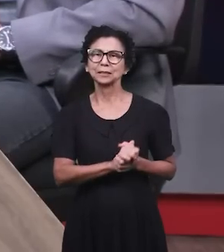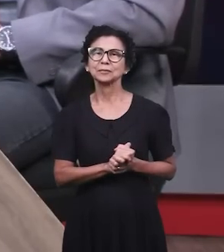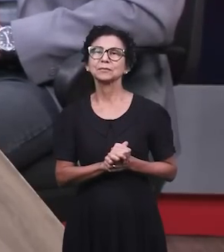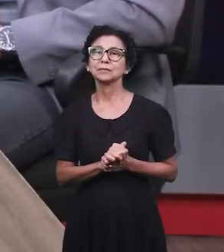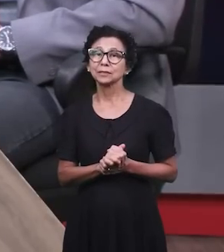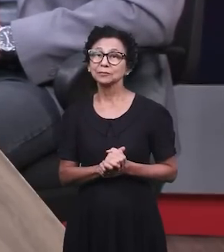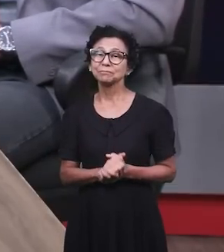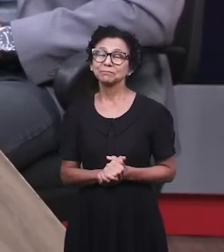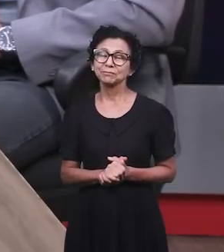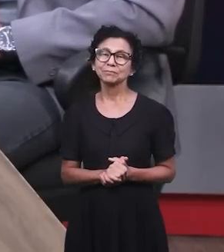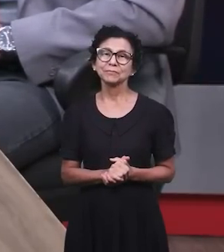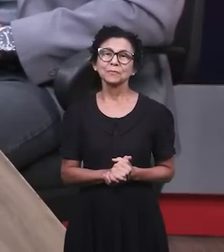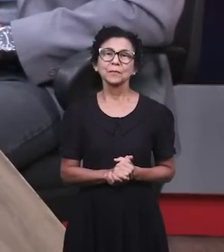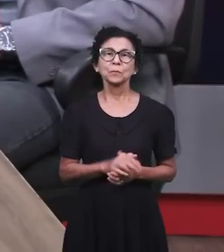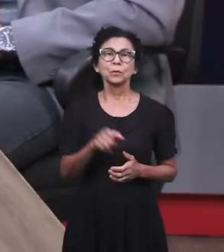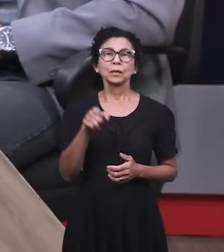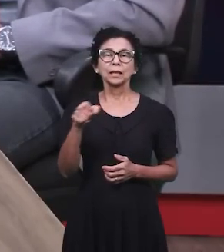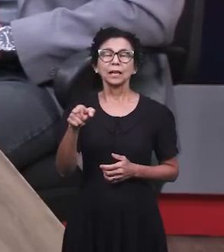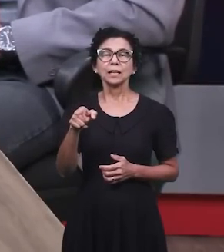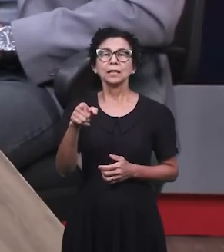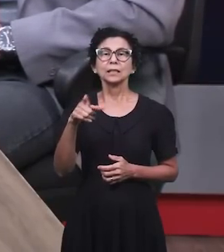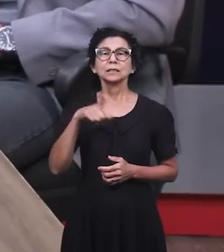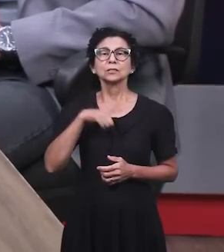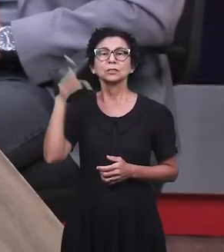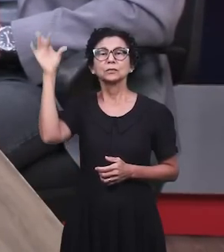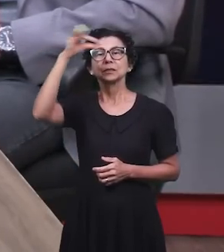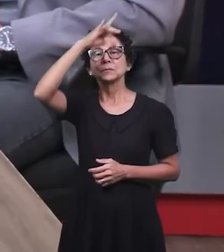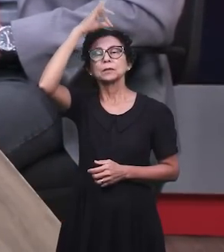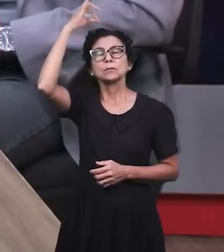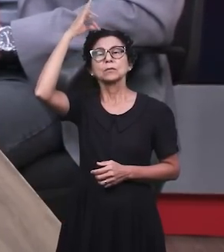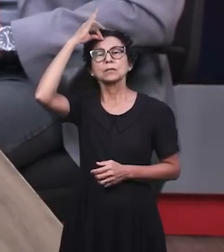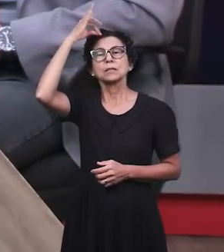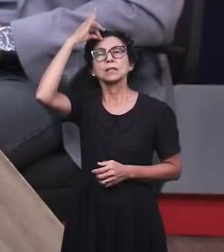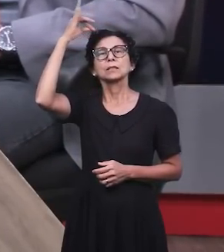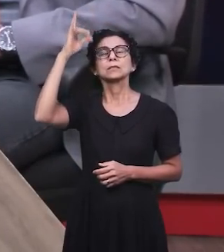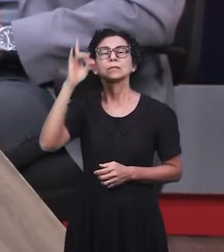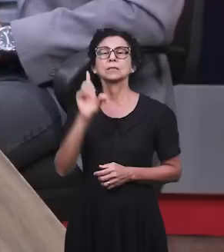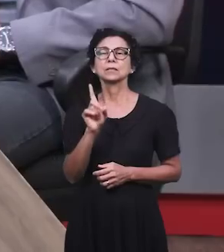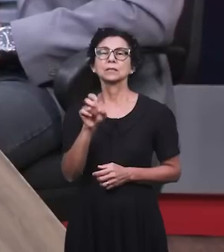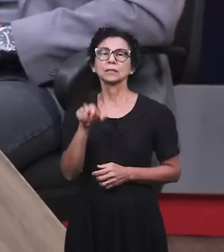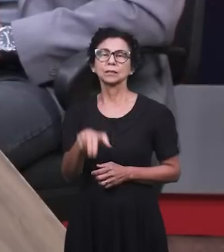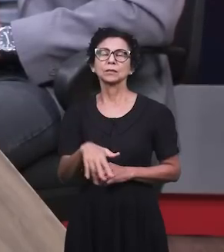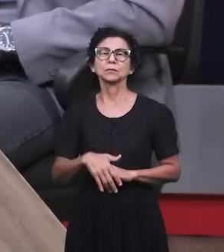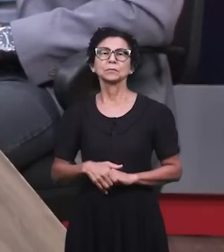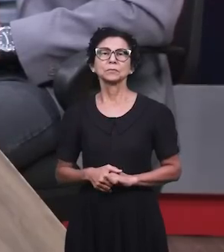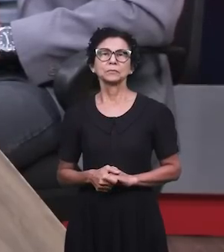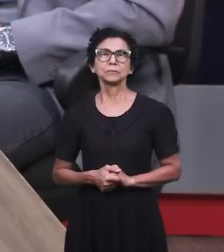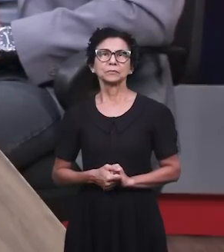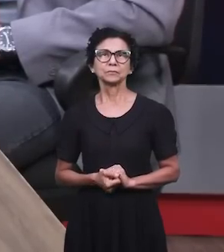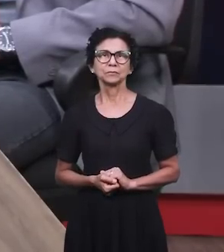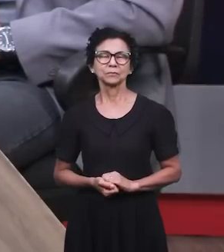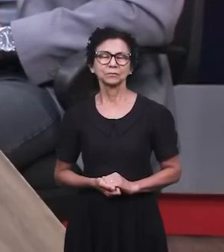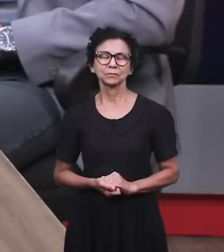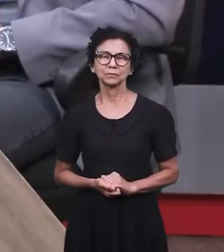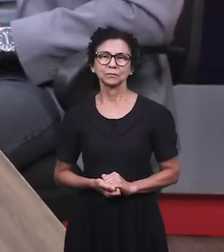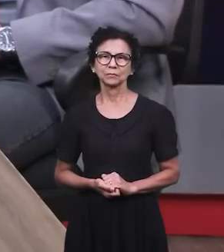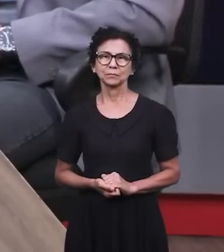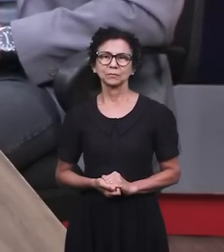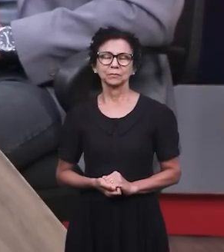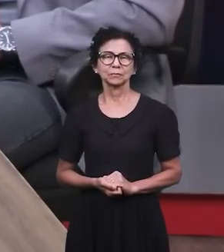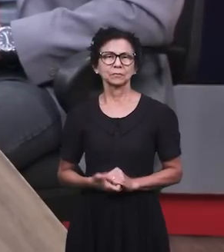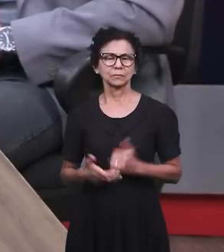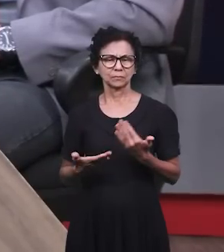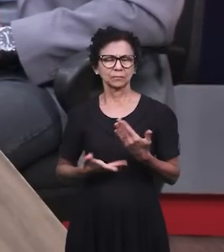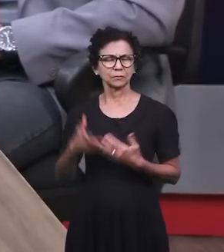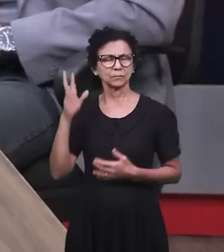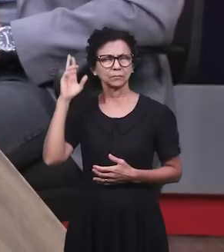reconheceram, né? Ele tem o Espírito, né? Excelente sobre ele, que é o Espírito Santo, né? Então, ele sendo servo do Senhor, ele foi ali,